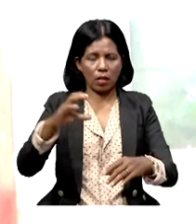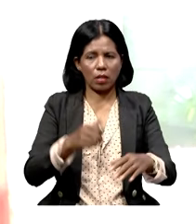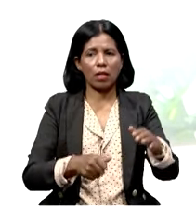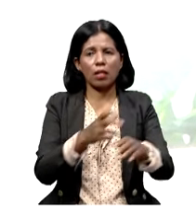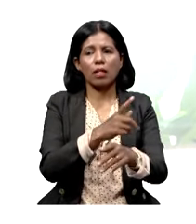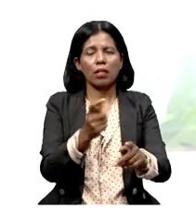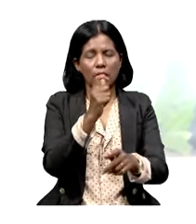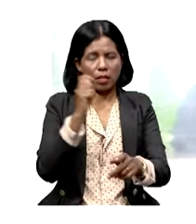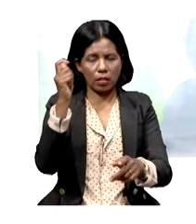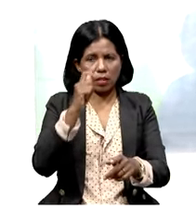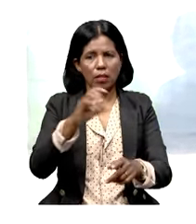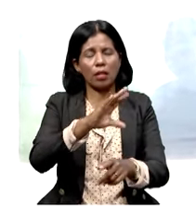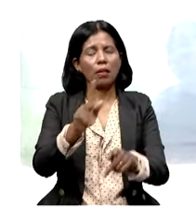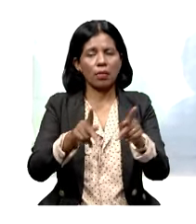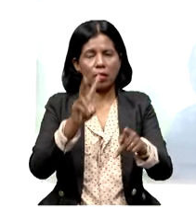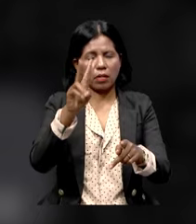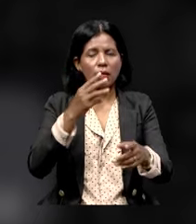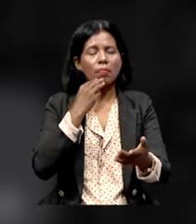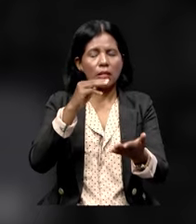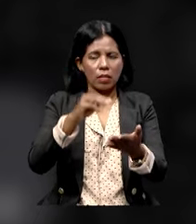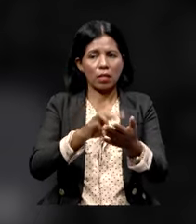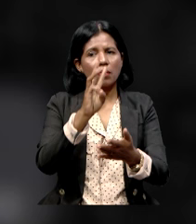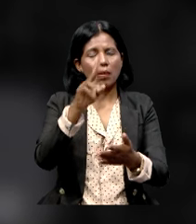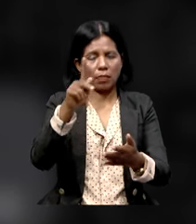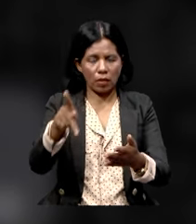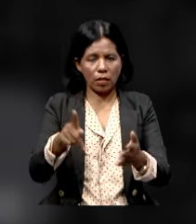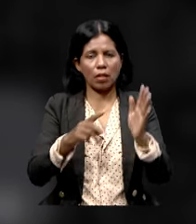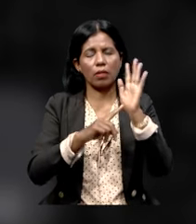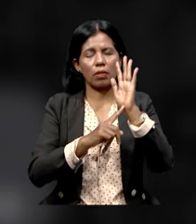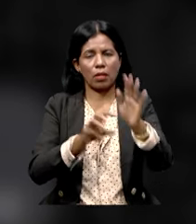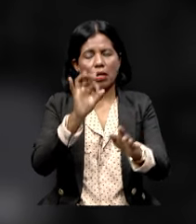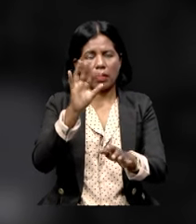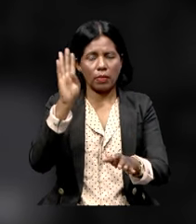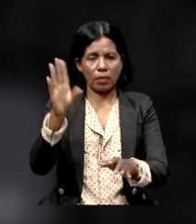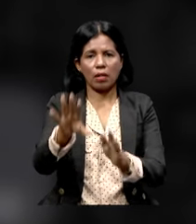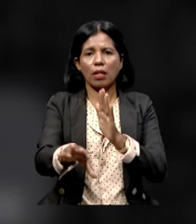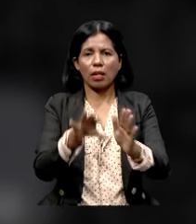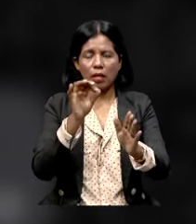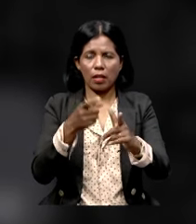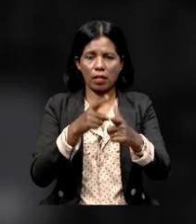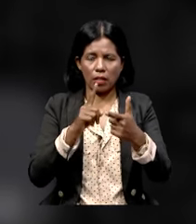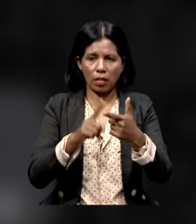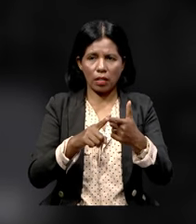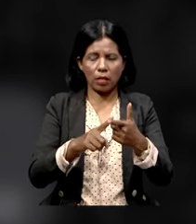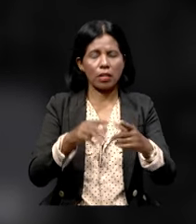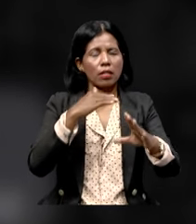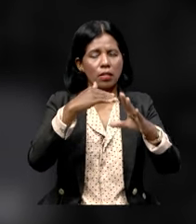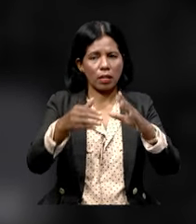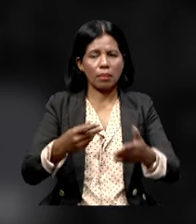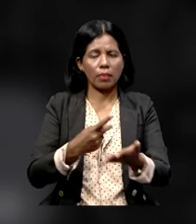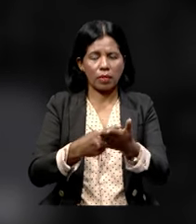terça, né, também gerente na rua, de mensagem no WhatsApp, no espalho e mídia social, retendo um fo projeto Bamalo. Também